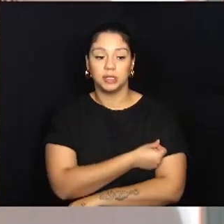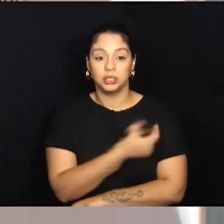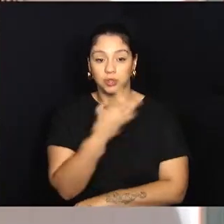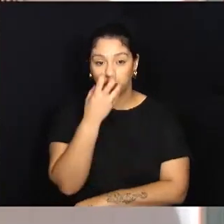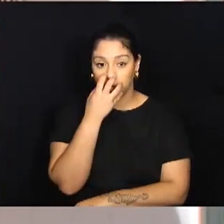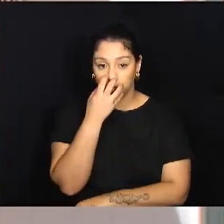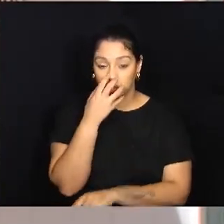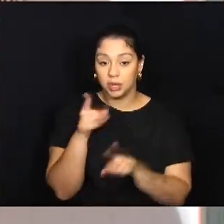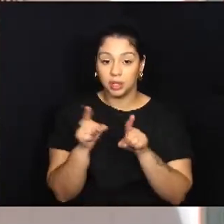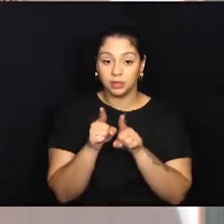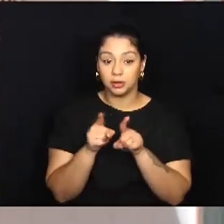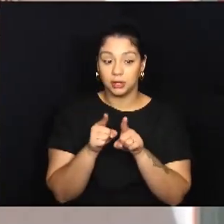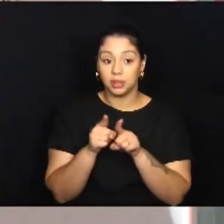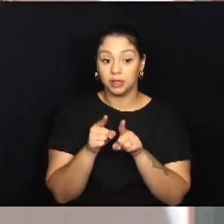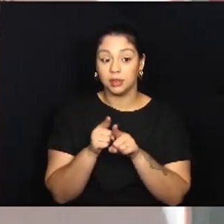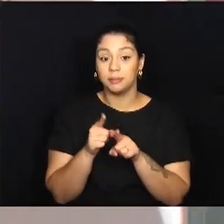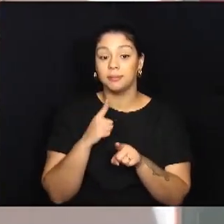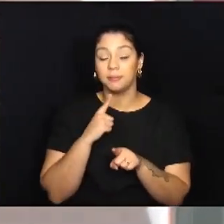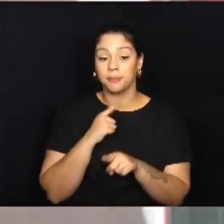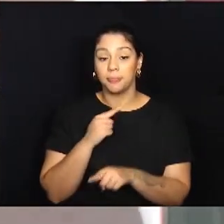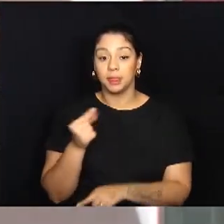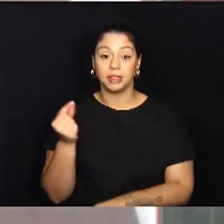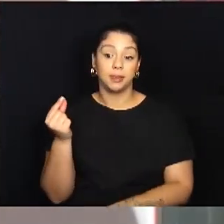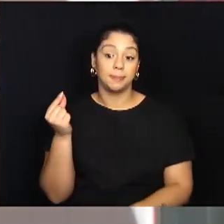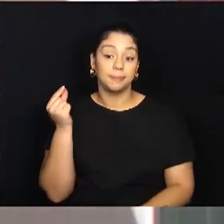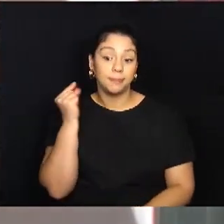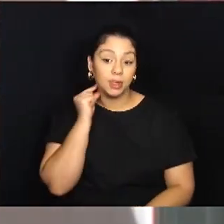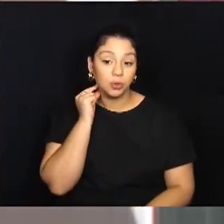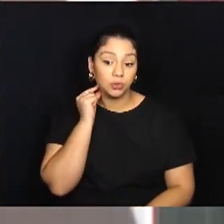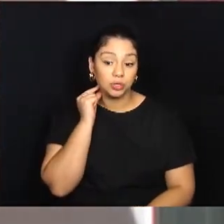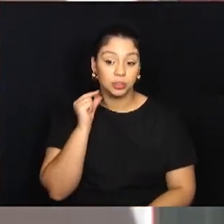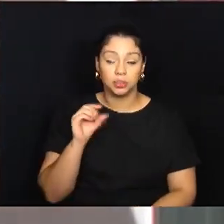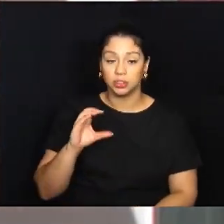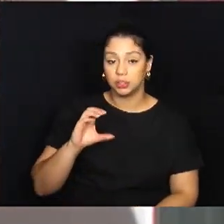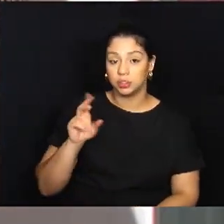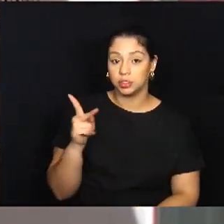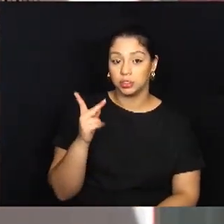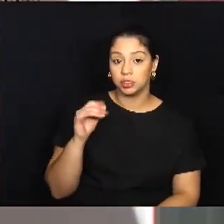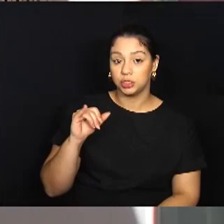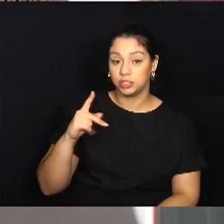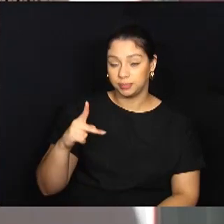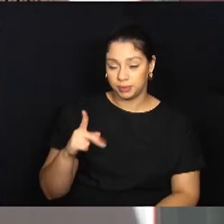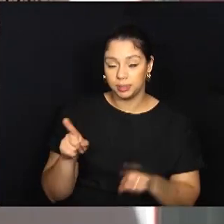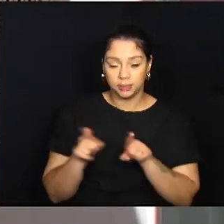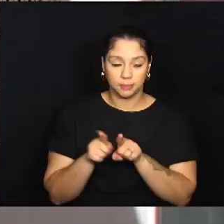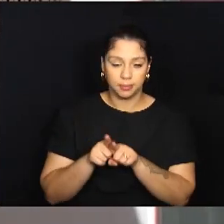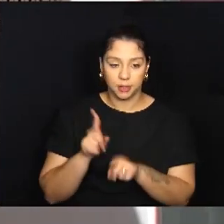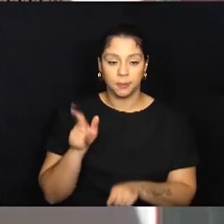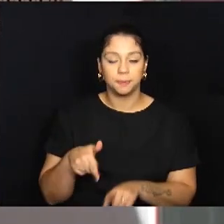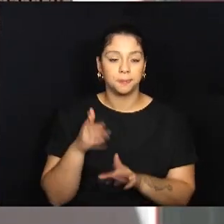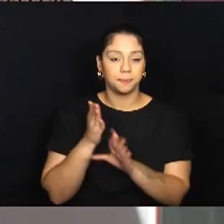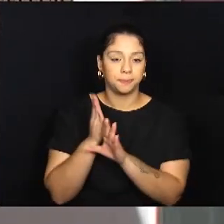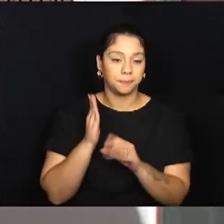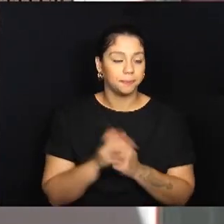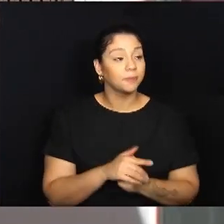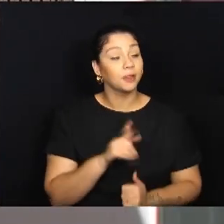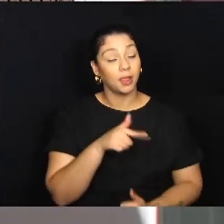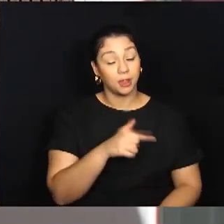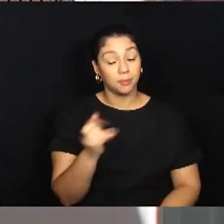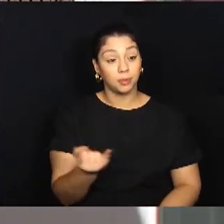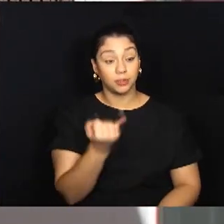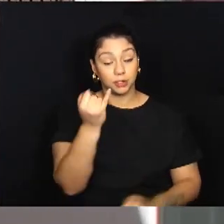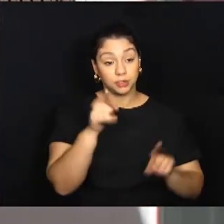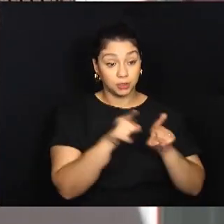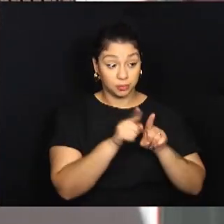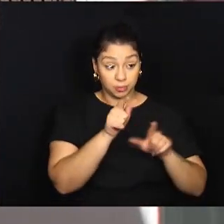animais são microchipados, que é muito importante também, é o registro do animal através do microchip. Bom, importante destacar, né, Wagner, muita gente